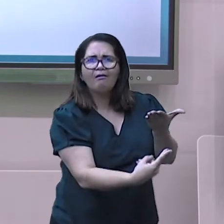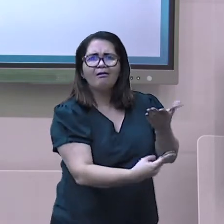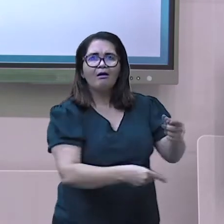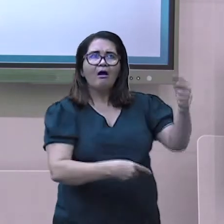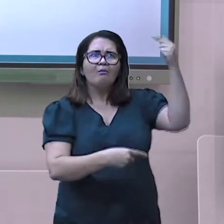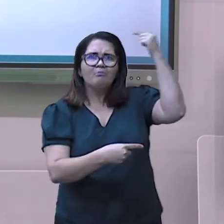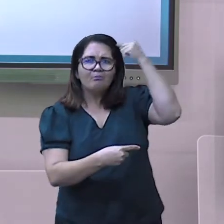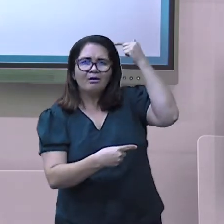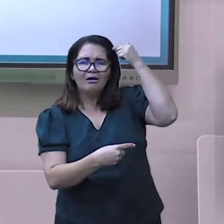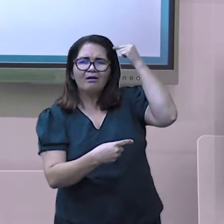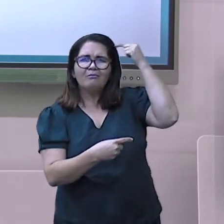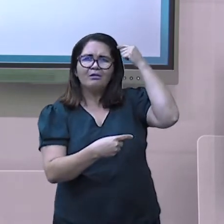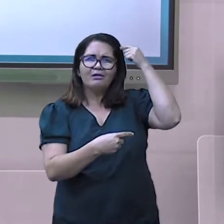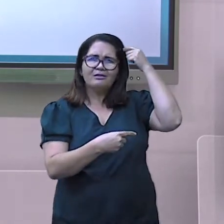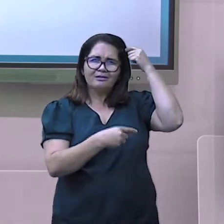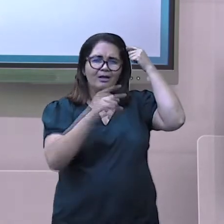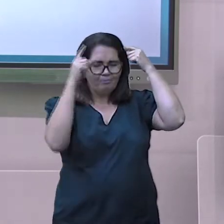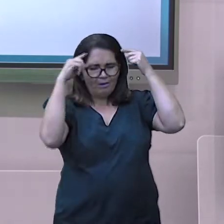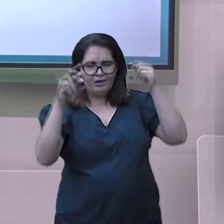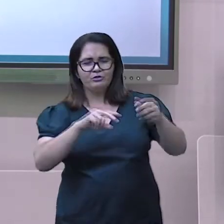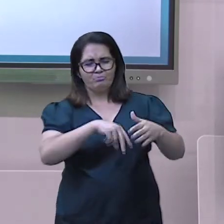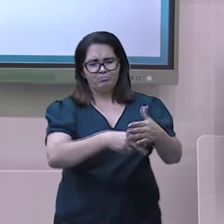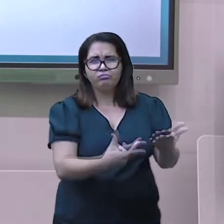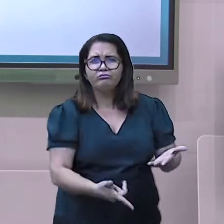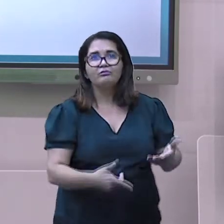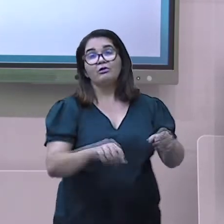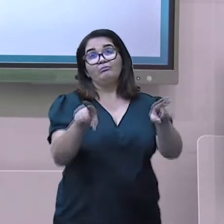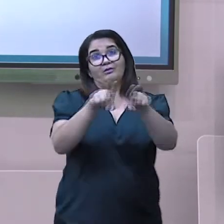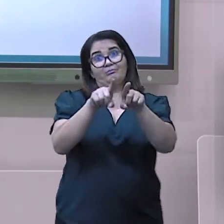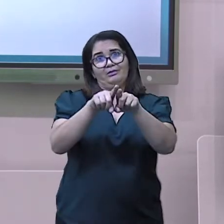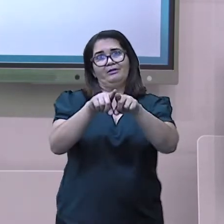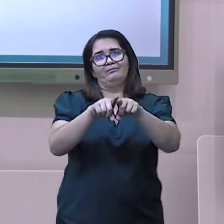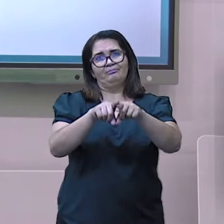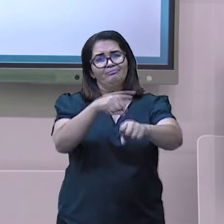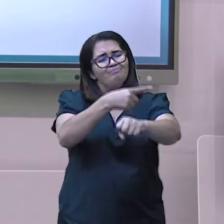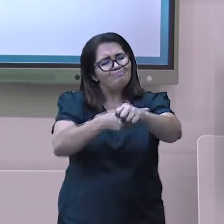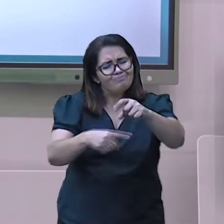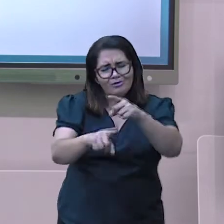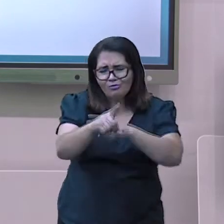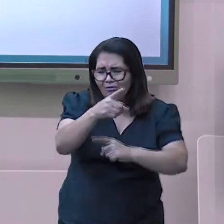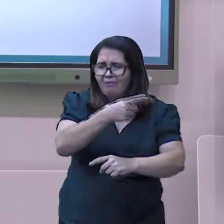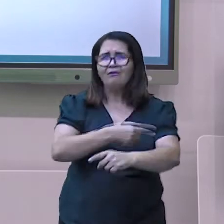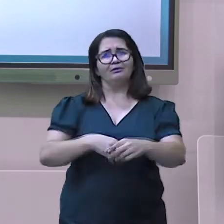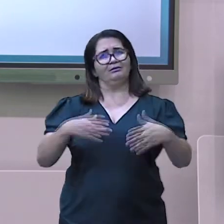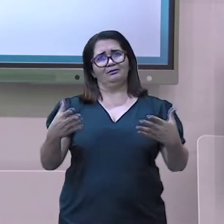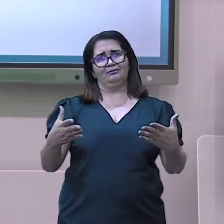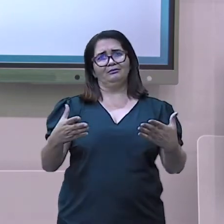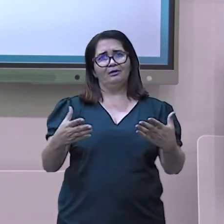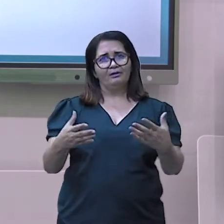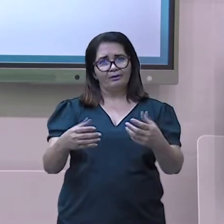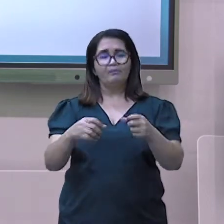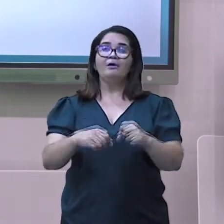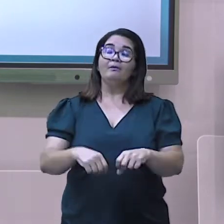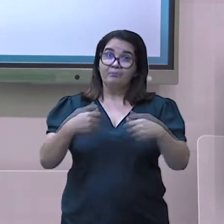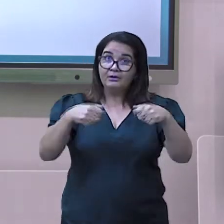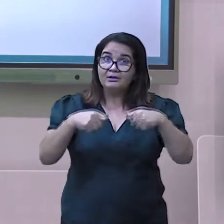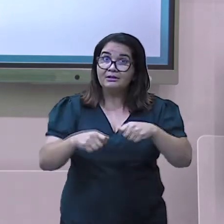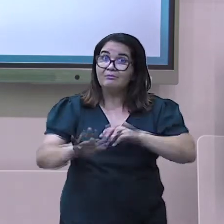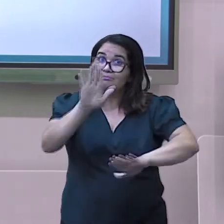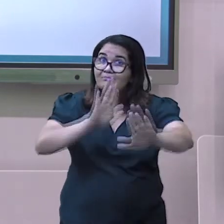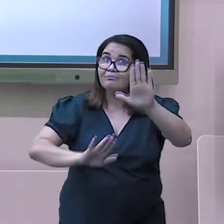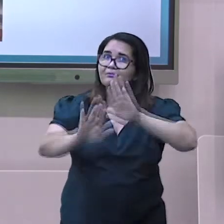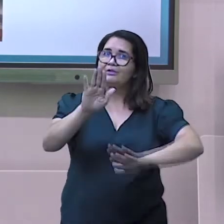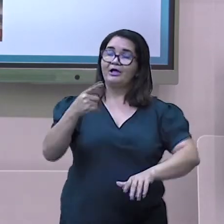do corpo. Então, hoje vamos ver algumas ações perigosas que podem nos levar a esses